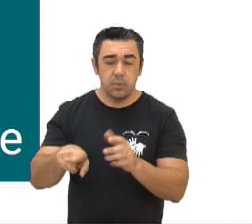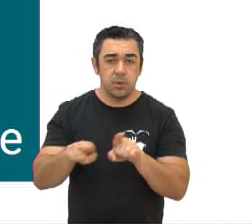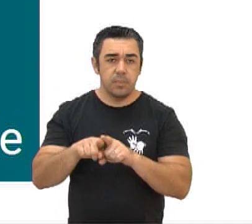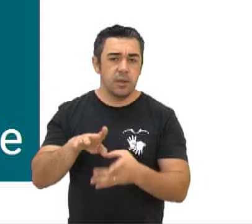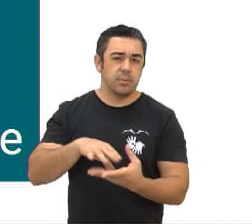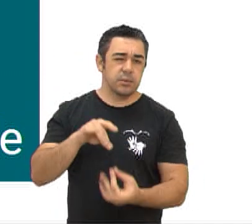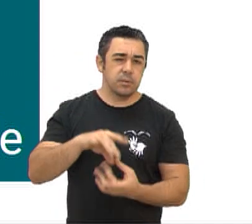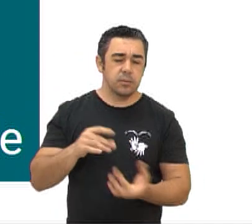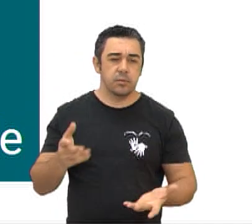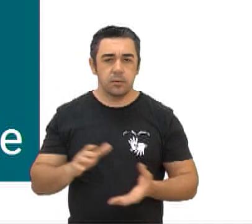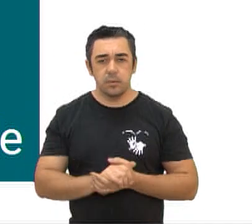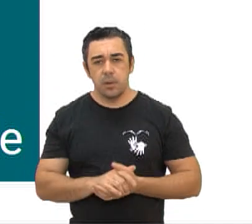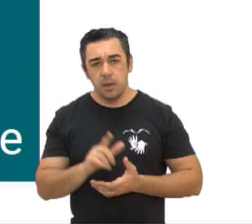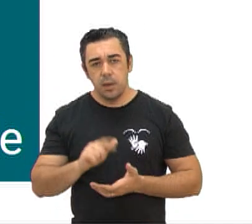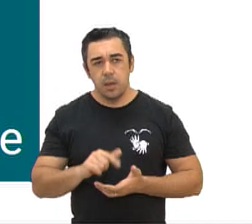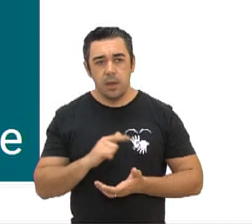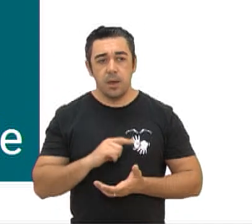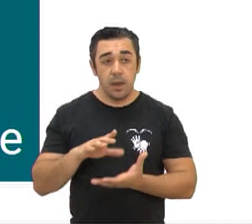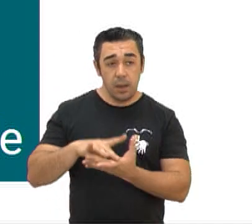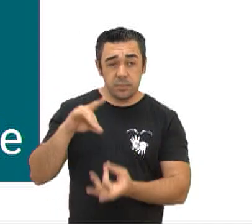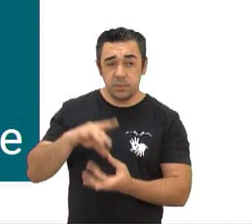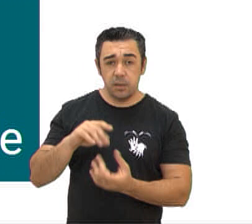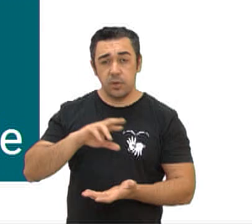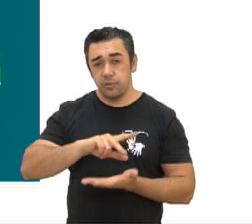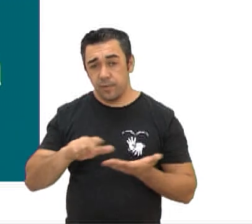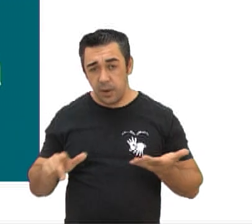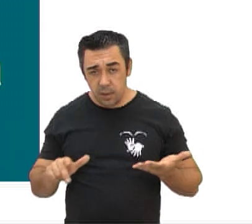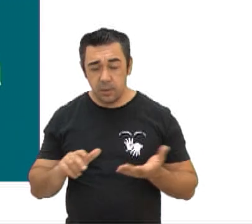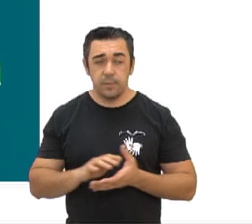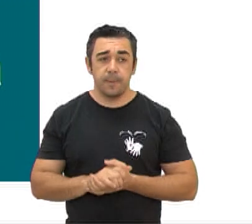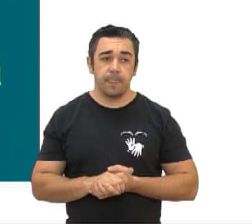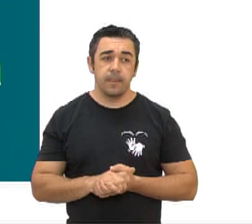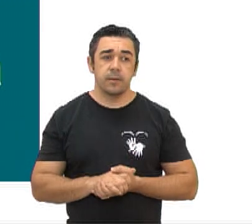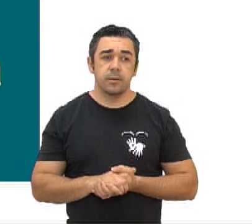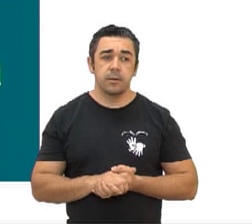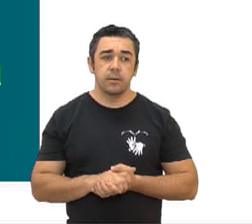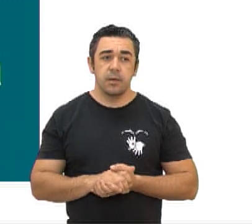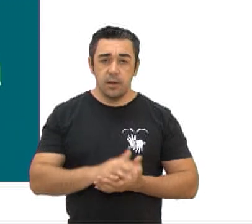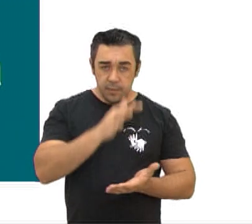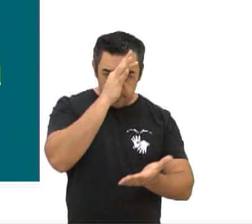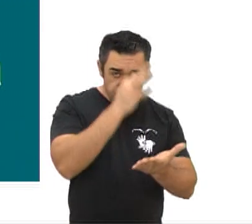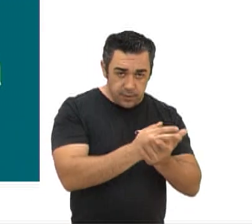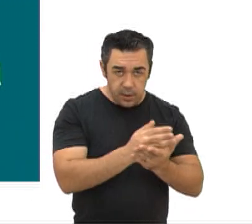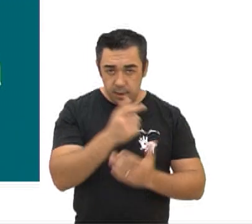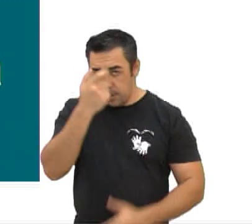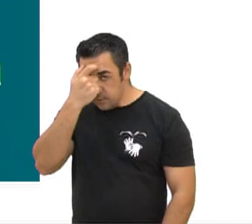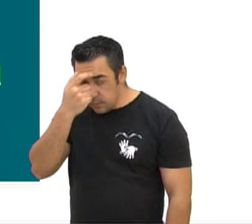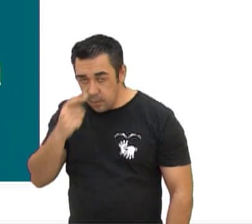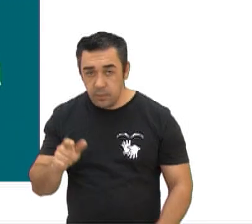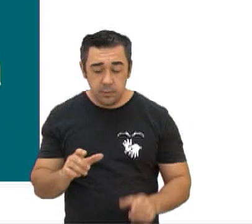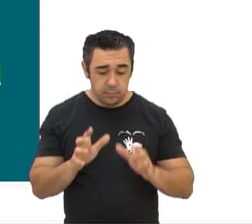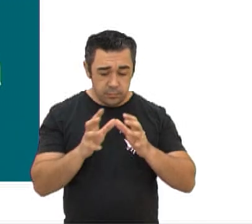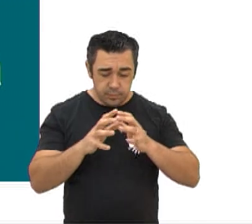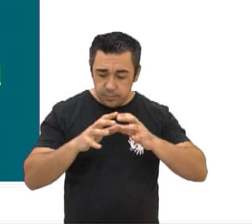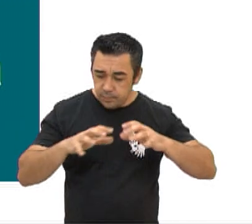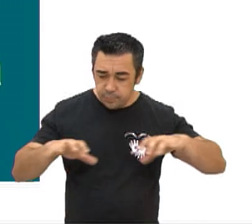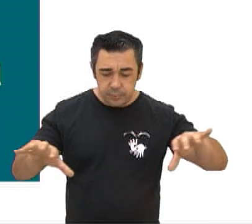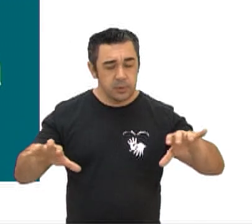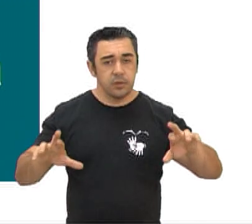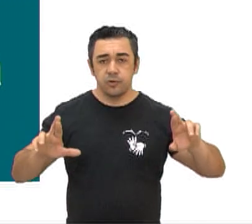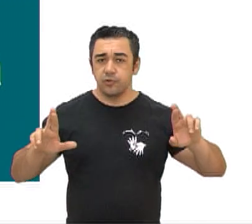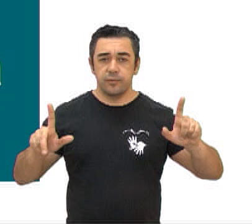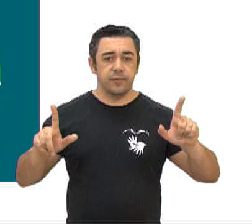O abstrato vai derivar desse primeiro. Fé e razão. As verdades são